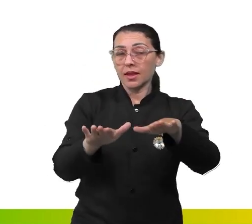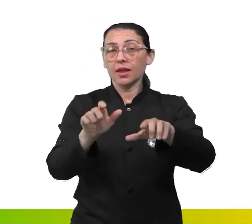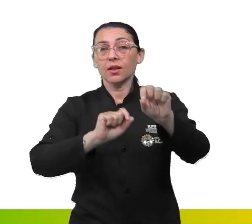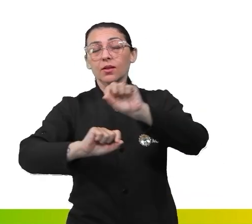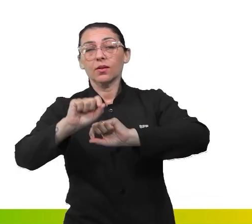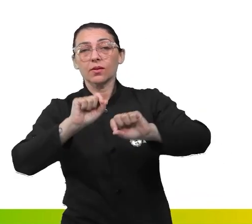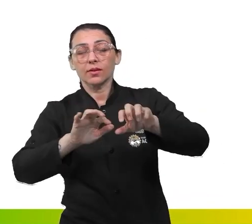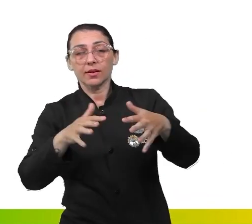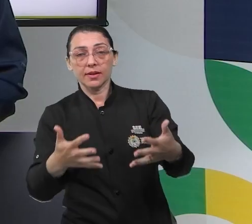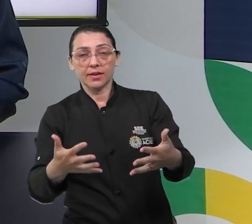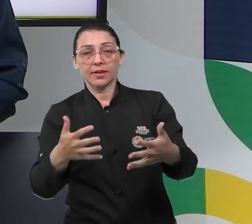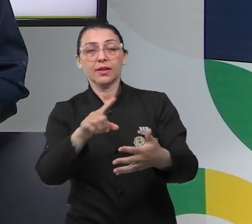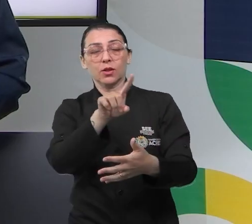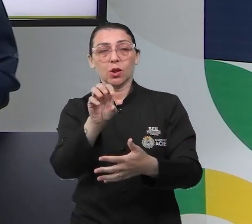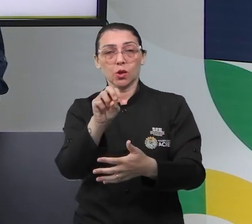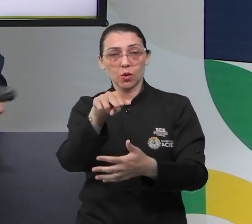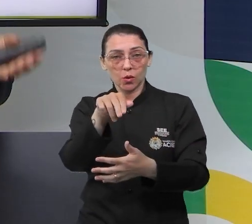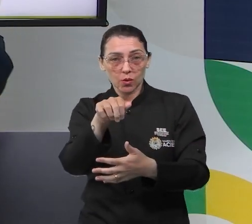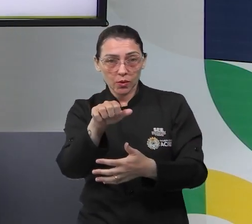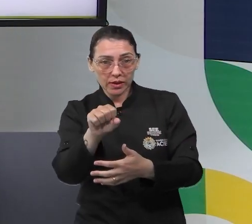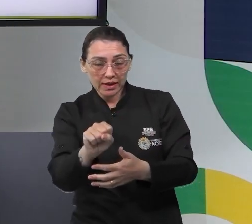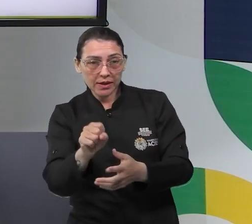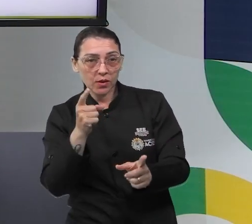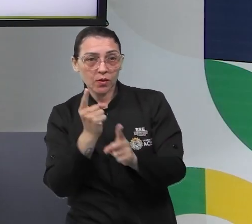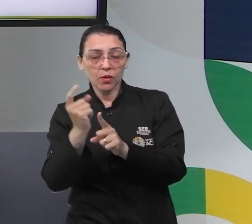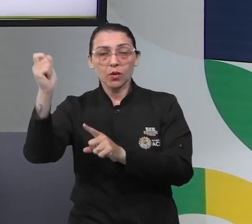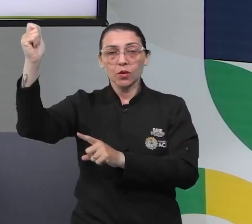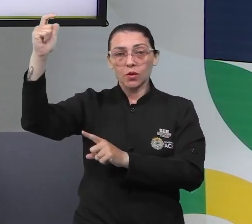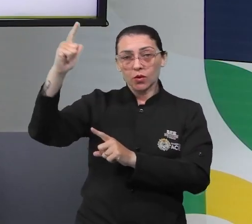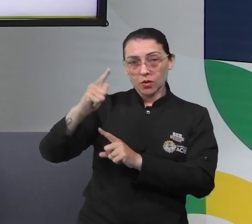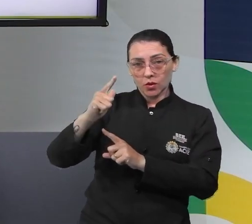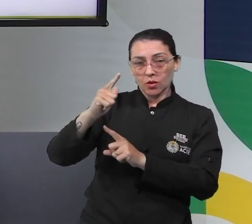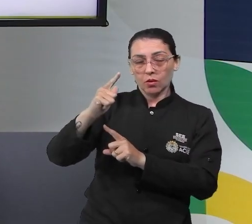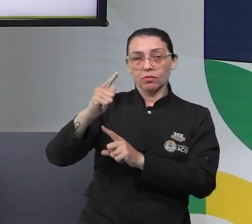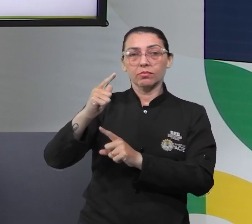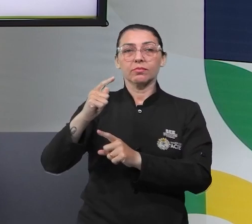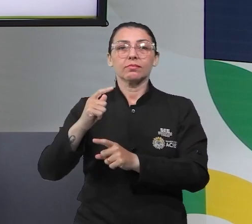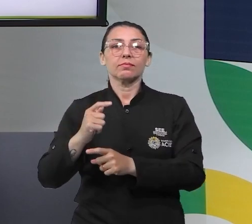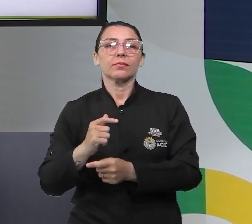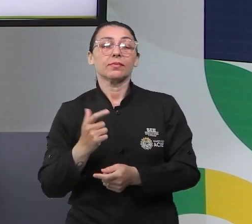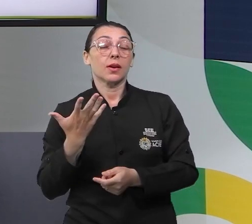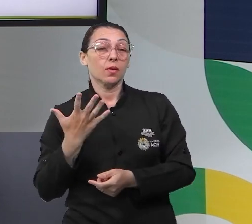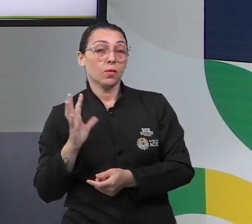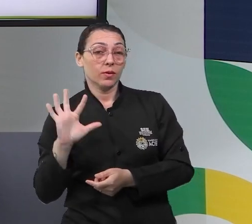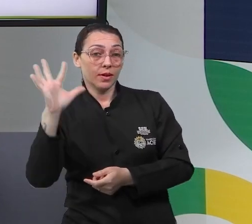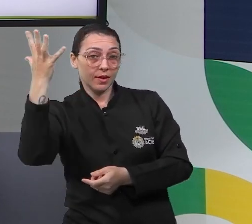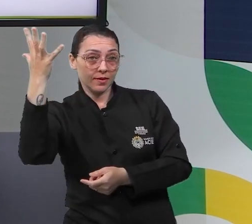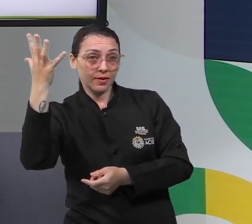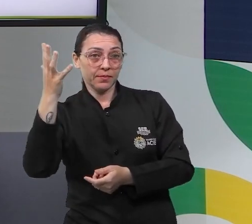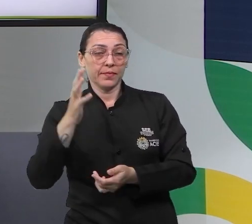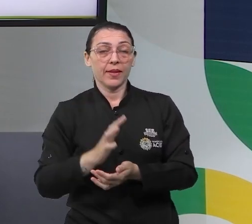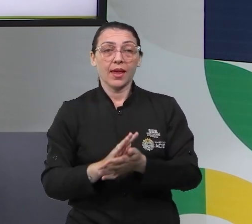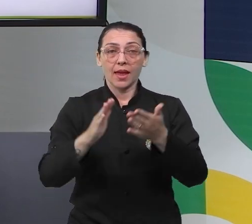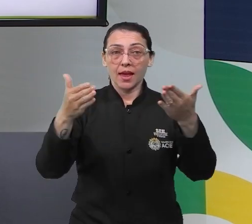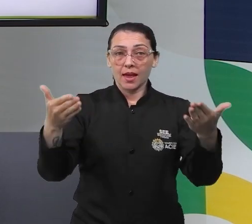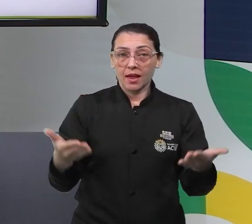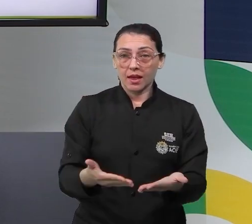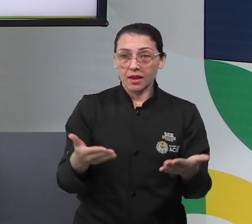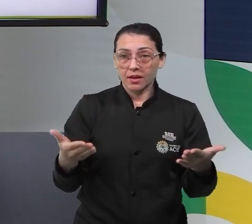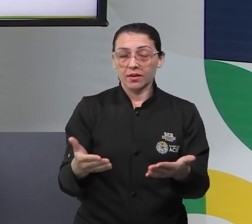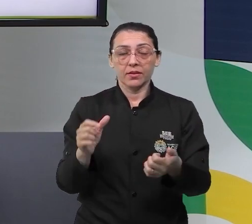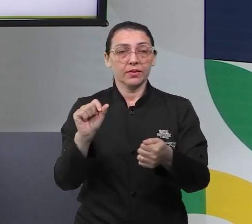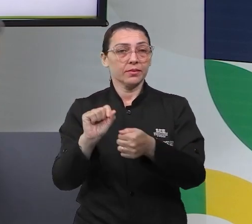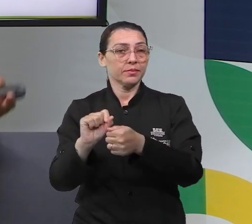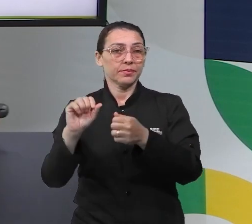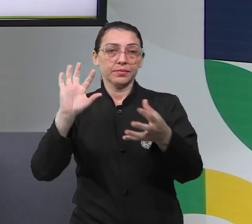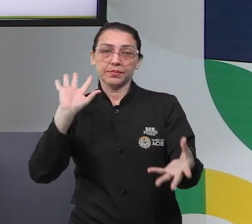justamente nessas zonas tropicais, que é onde o sol tem maior incidência, ok? Bom, agora nós vamos fazer